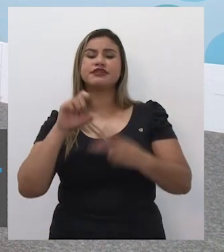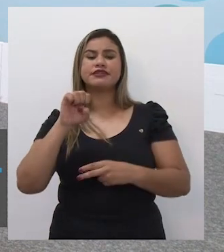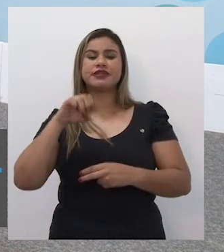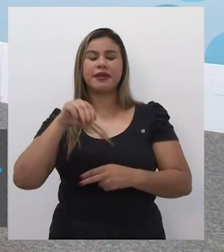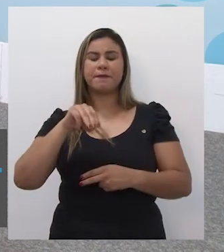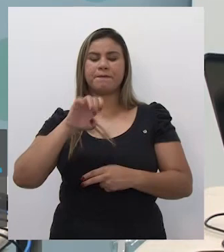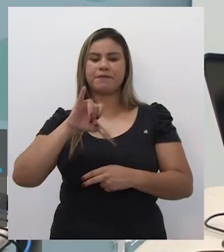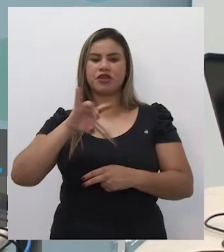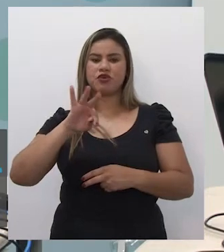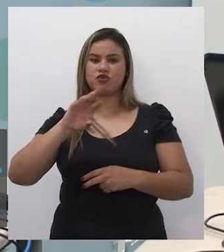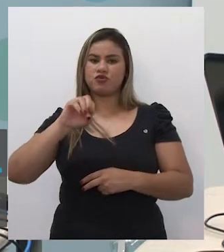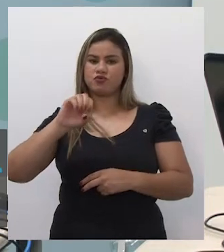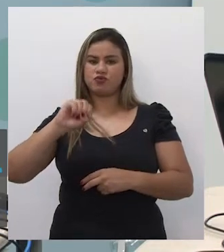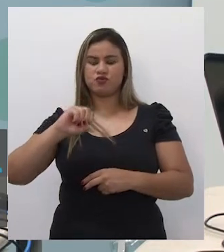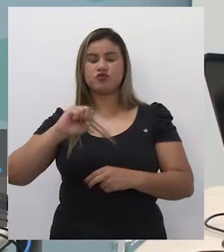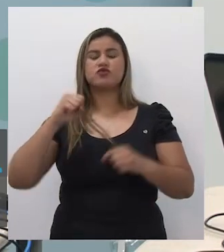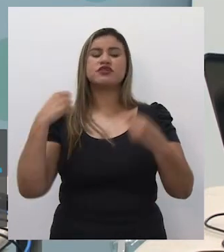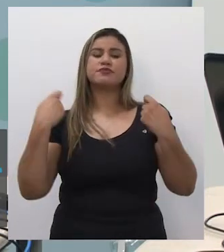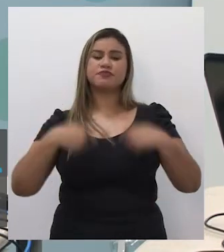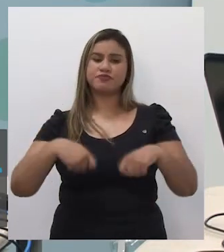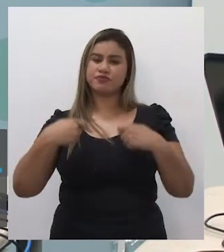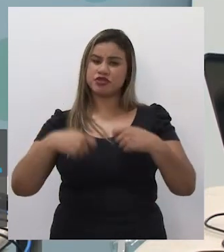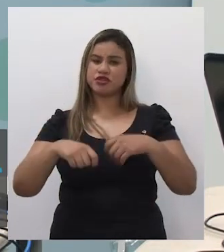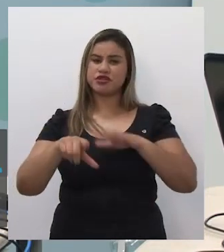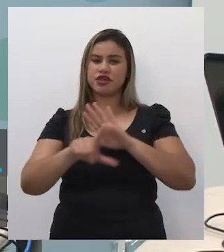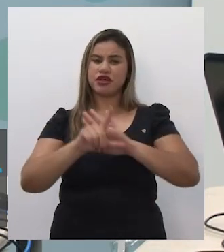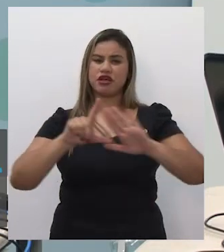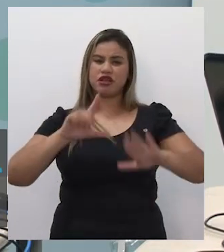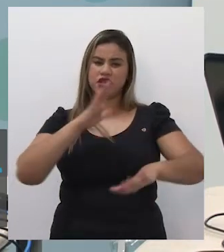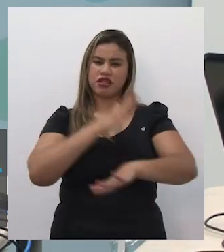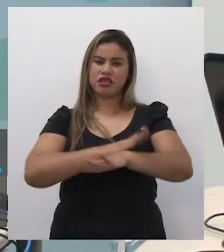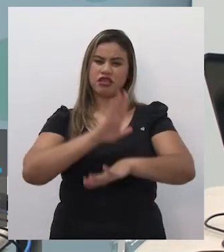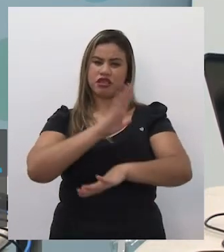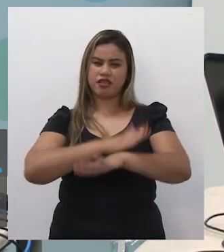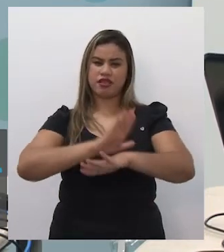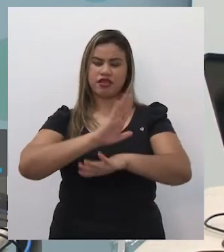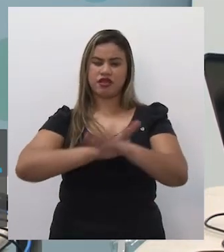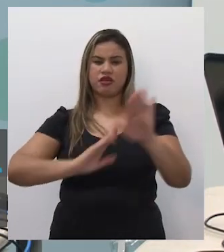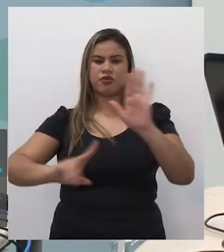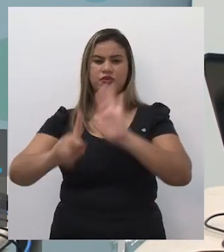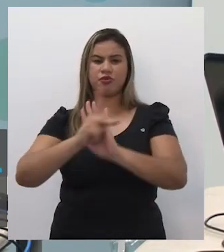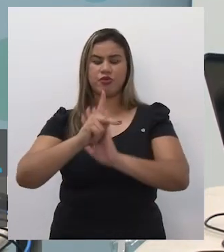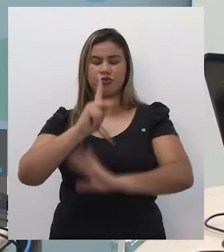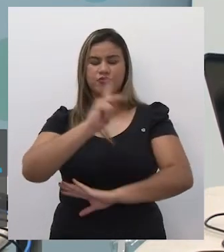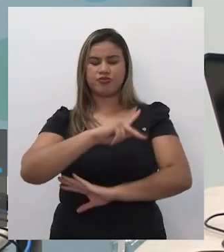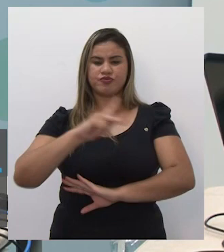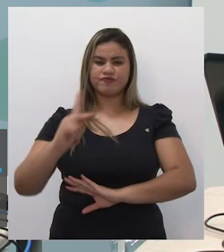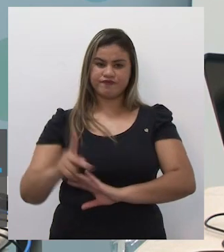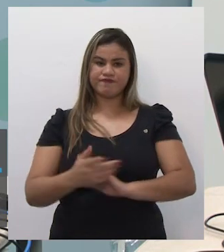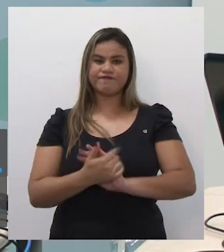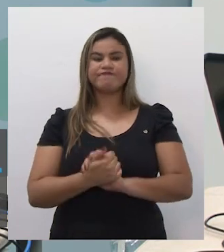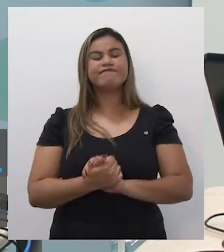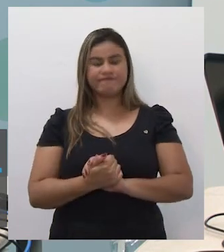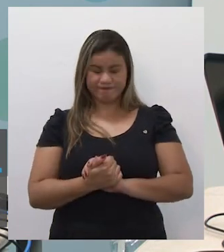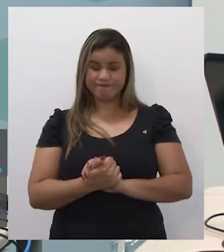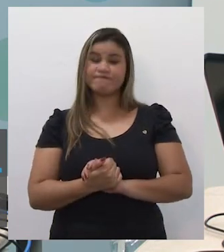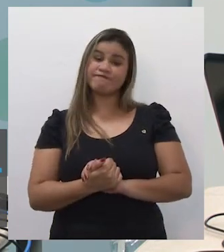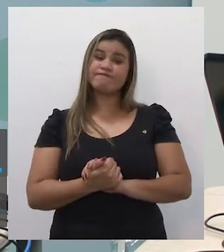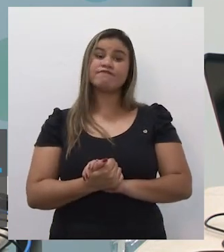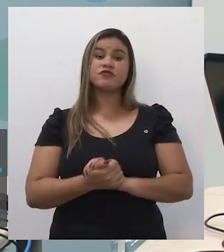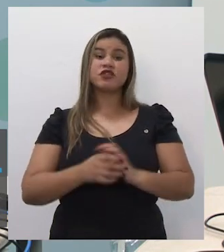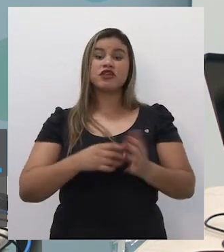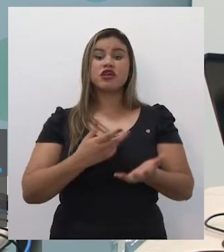um preparo muito intenso do professor, do docente que vai entrar em sala de aula, tá certo? Esses